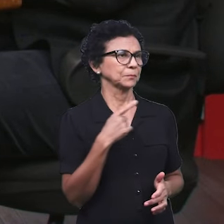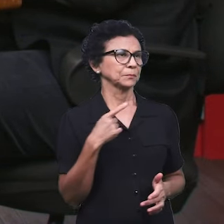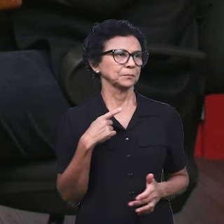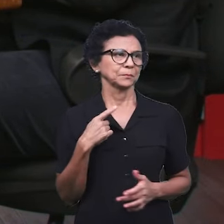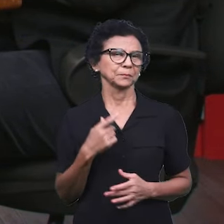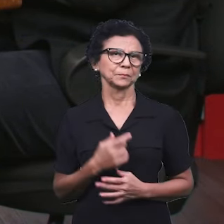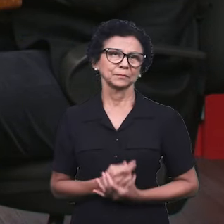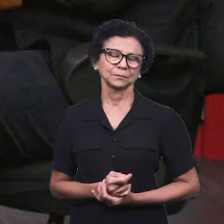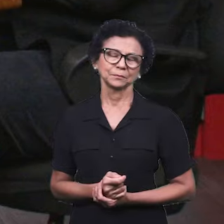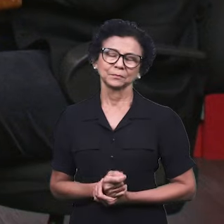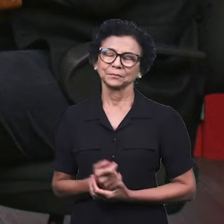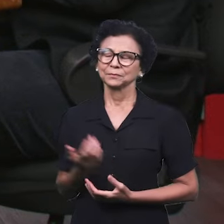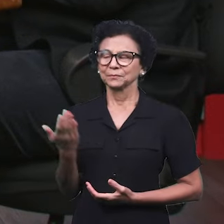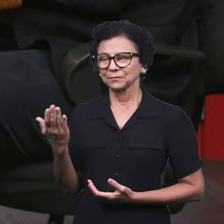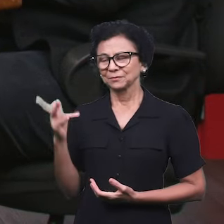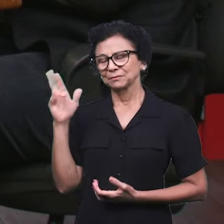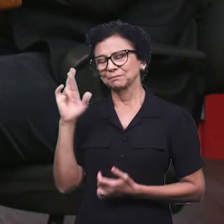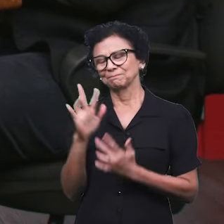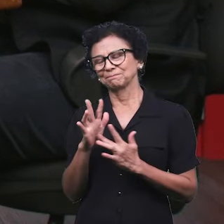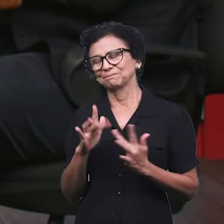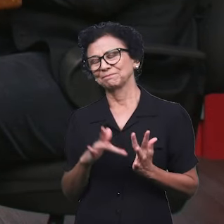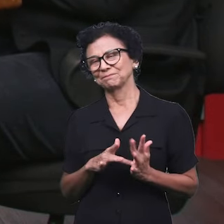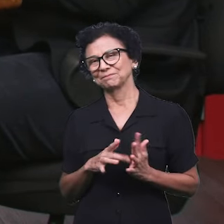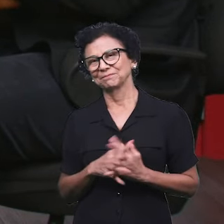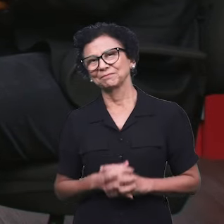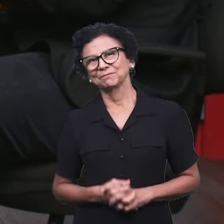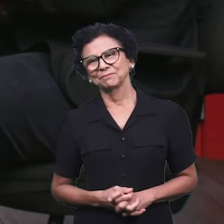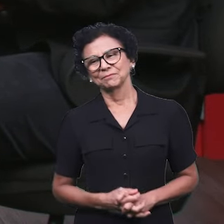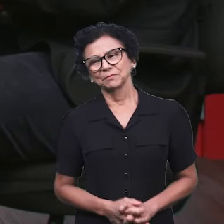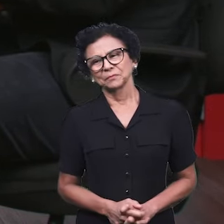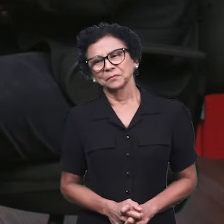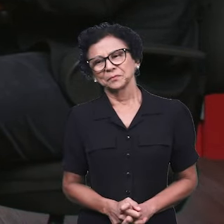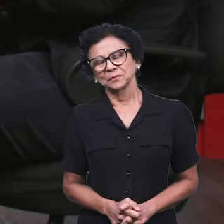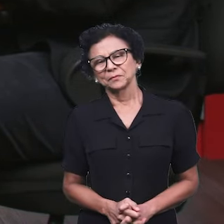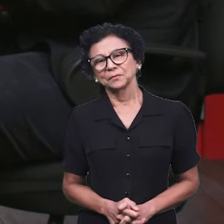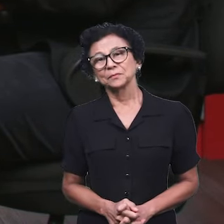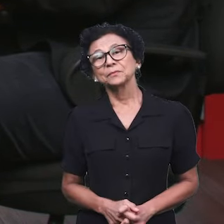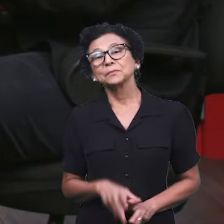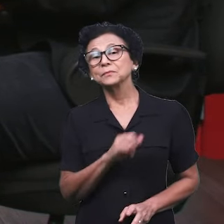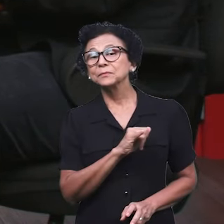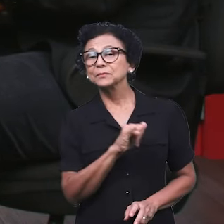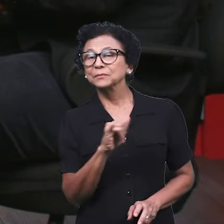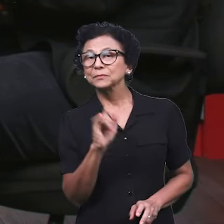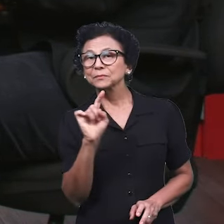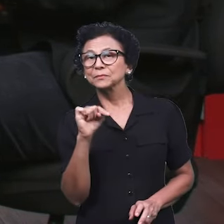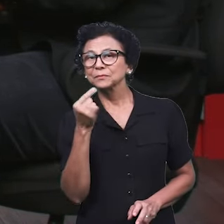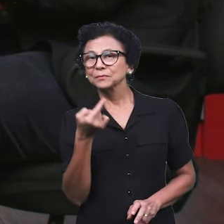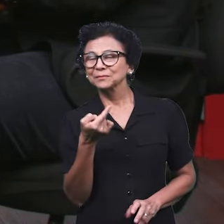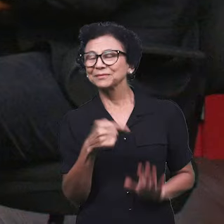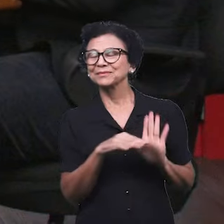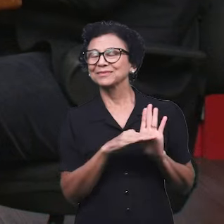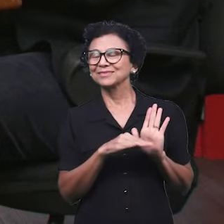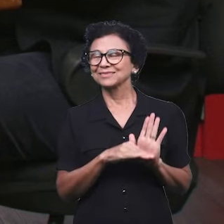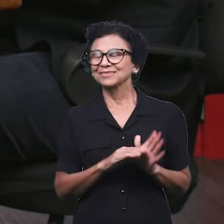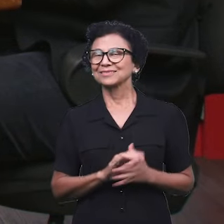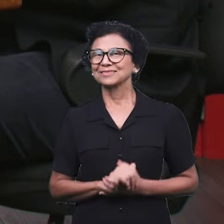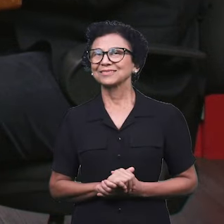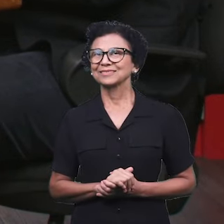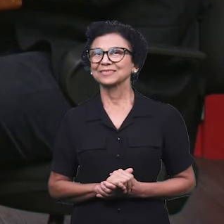Senhor a todos. Pai do Senhor, professor Vinícius. Amém, Pai do Senhor. E já vamos aproveitar e dizer que no próximo programa vamos